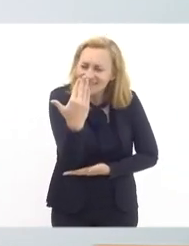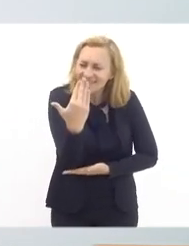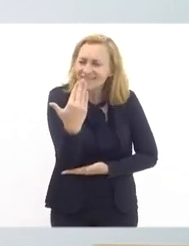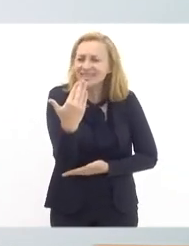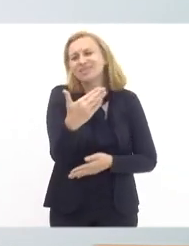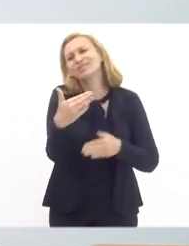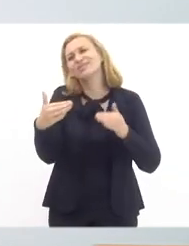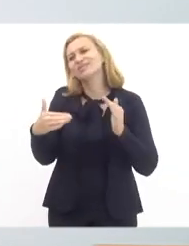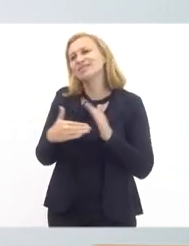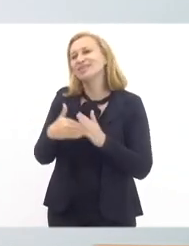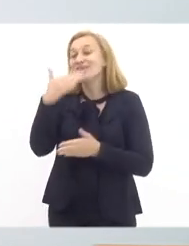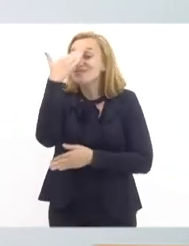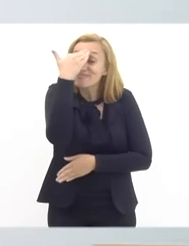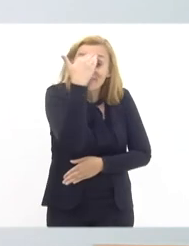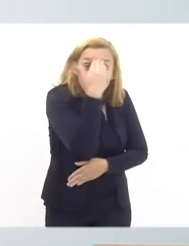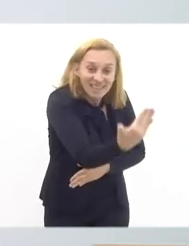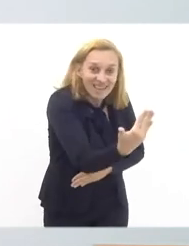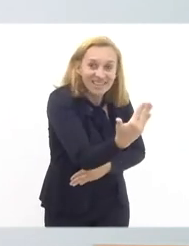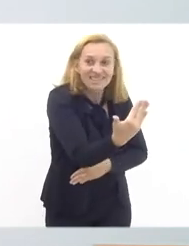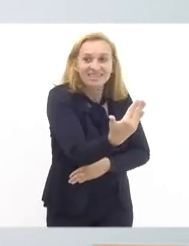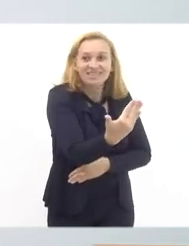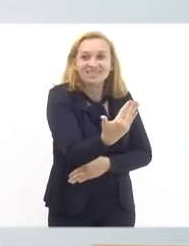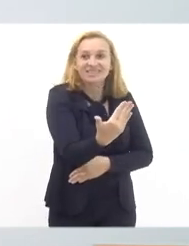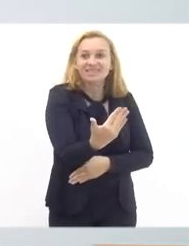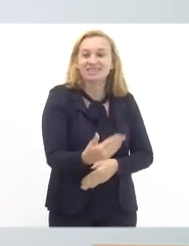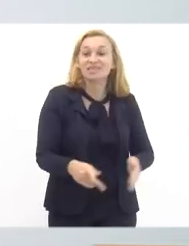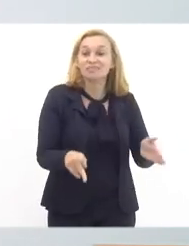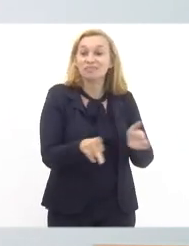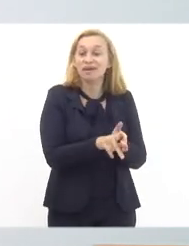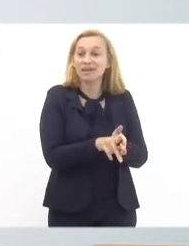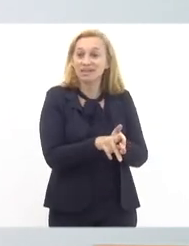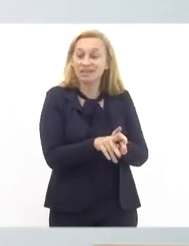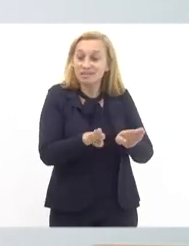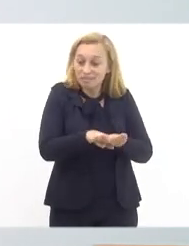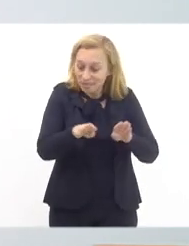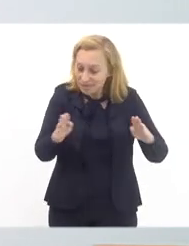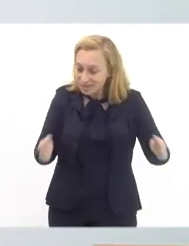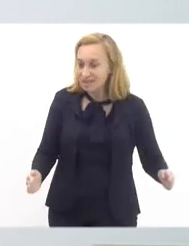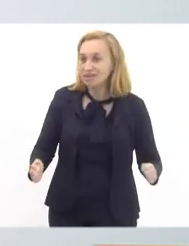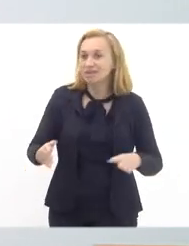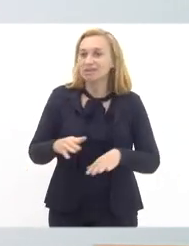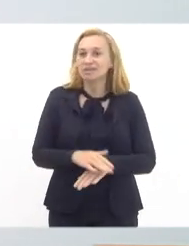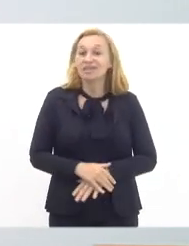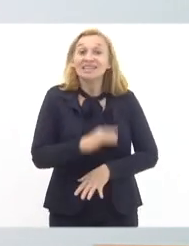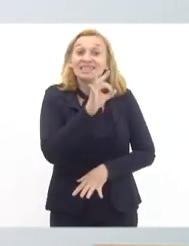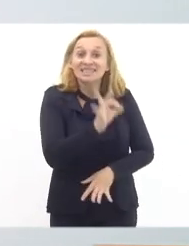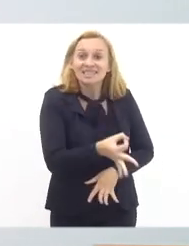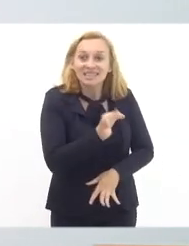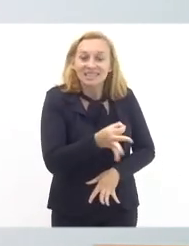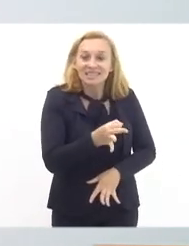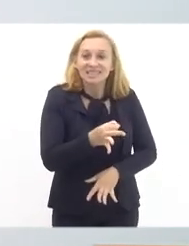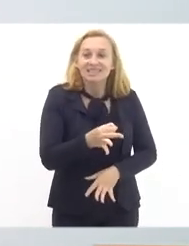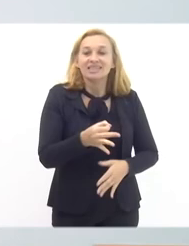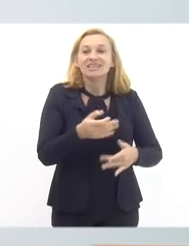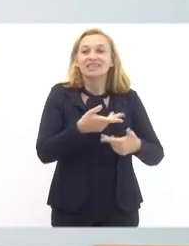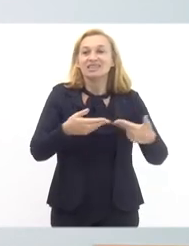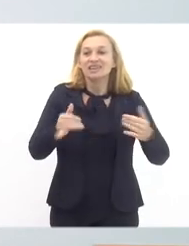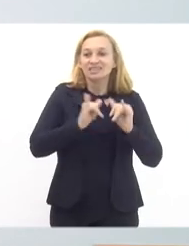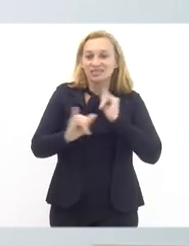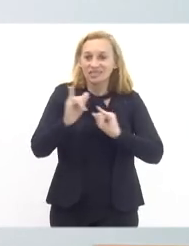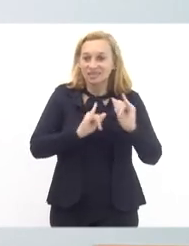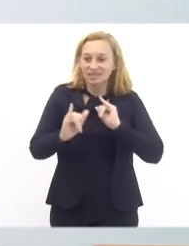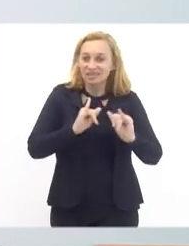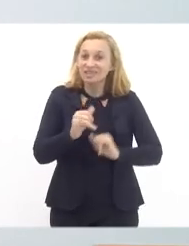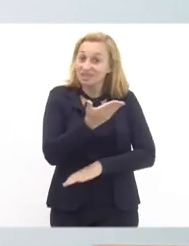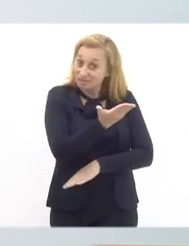todos, obrigado aos membros desta mesa, Eu tenho certeza que muitas das informações que vocês